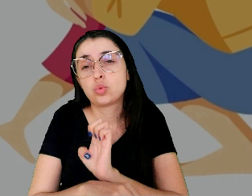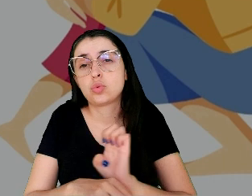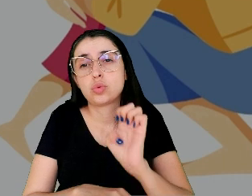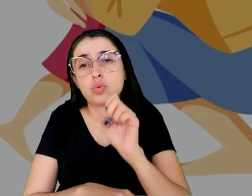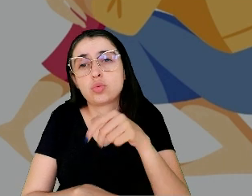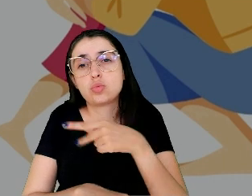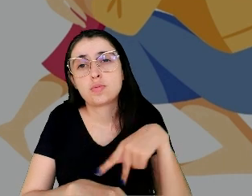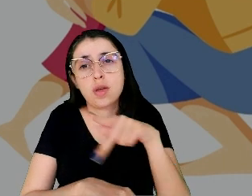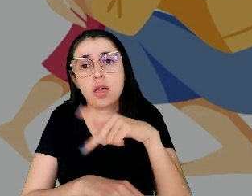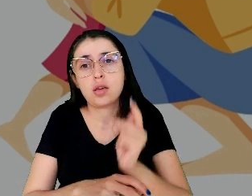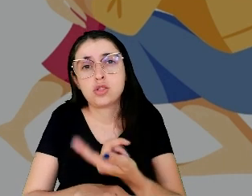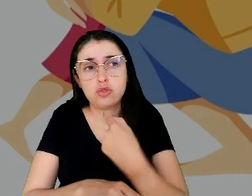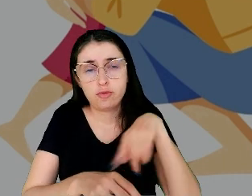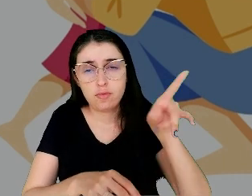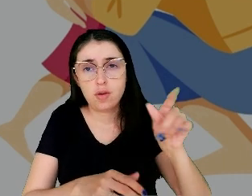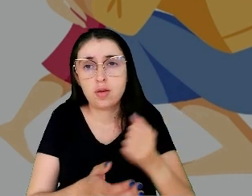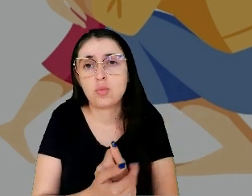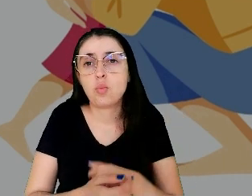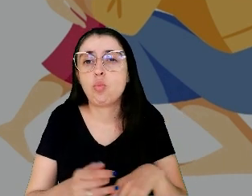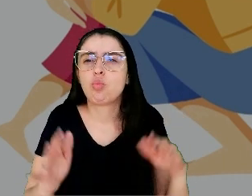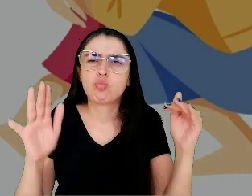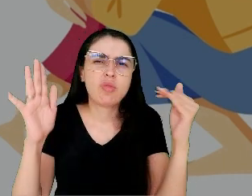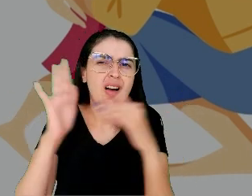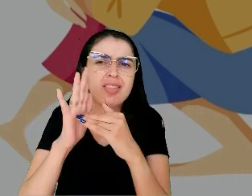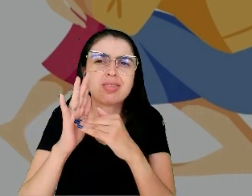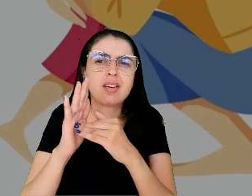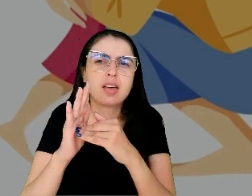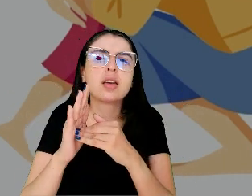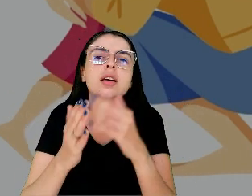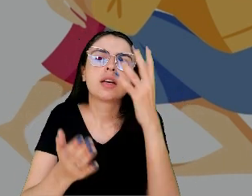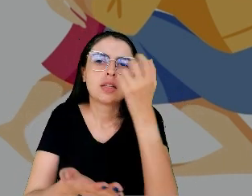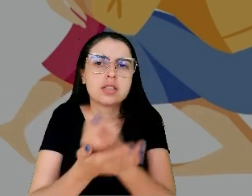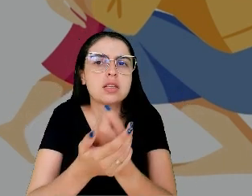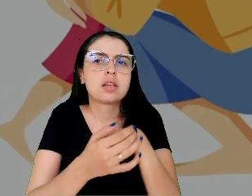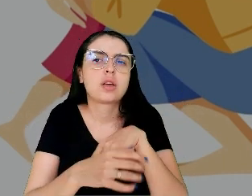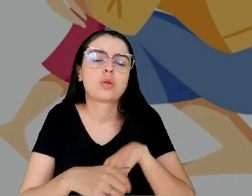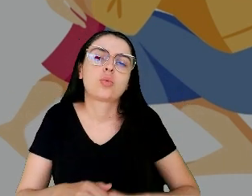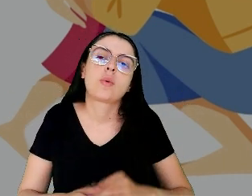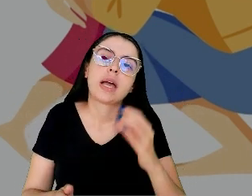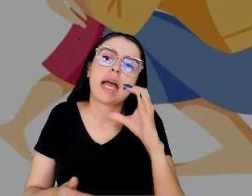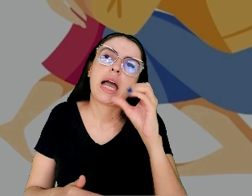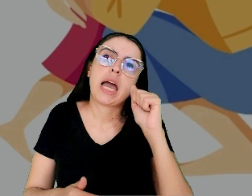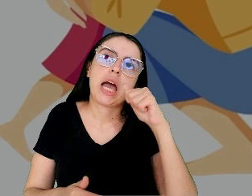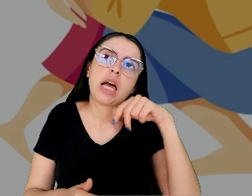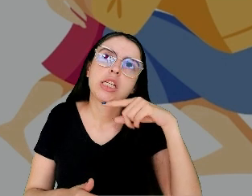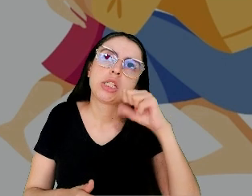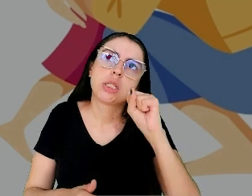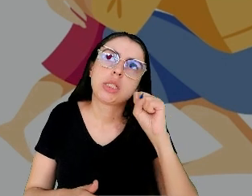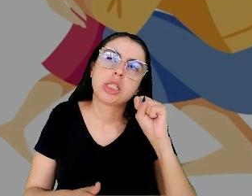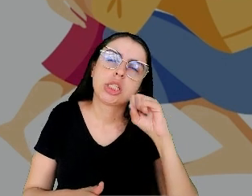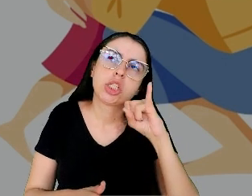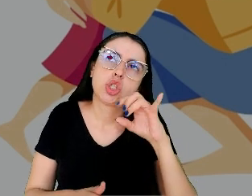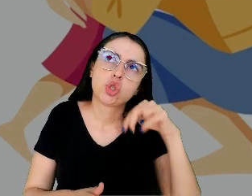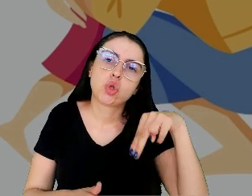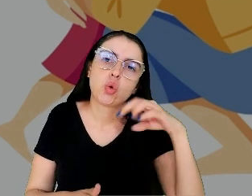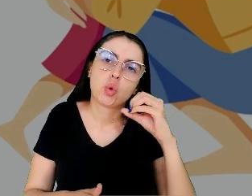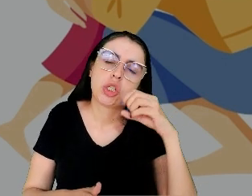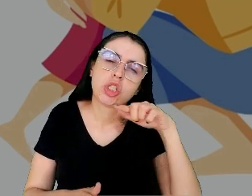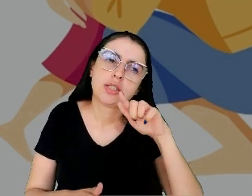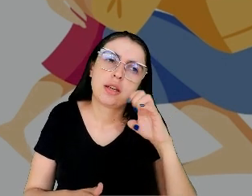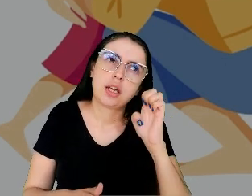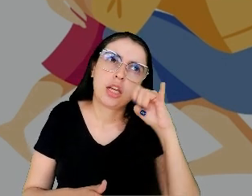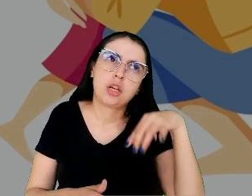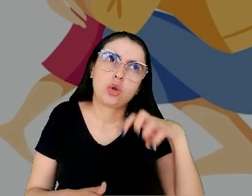ao limite de tolerância a carcinogênicos, que chegando ao limite de